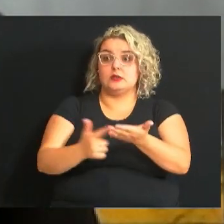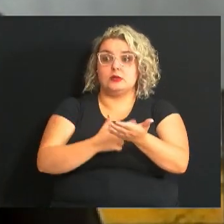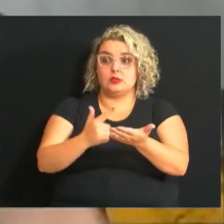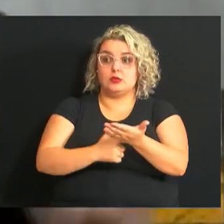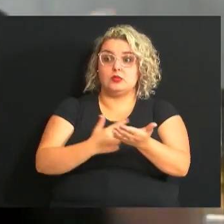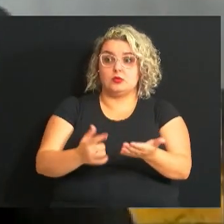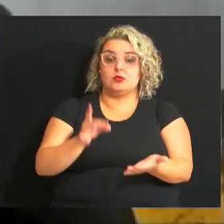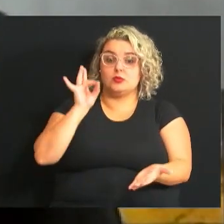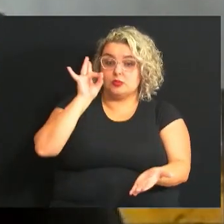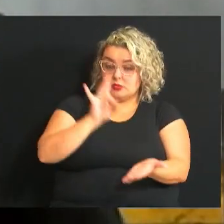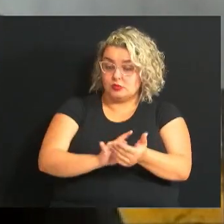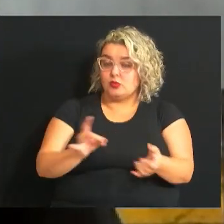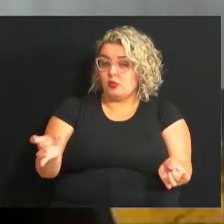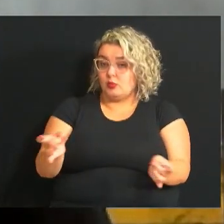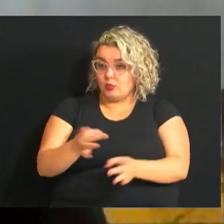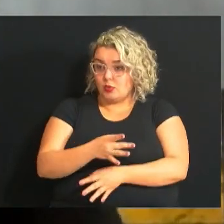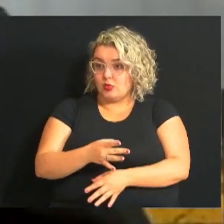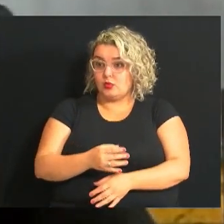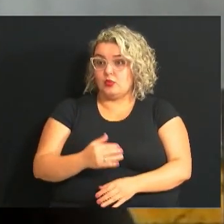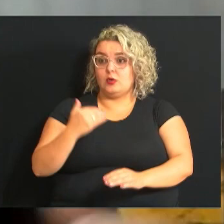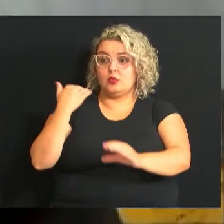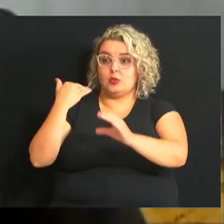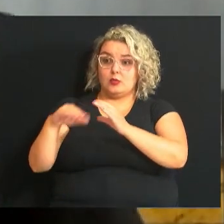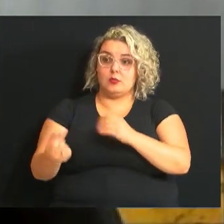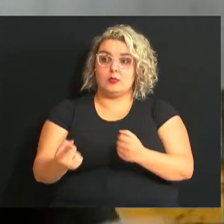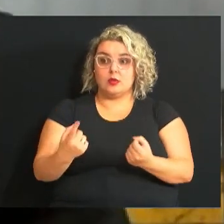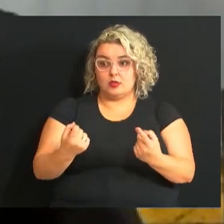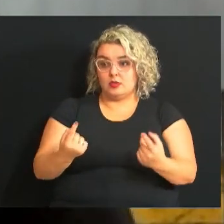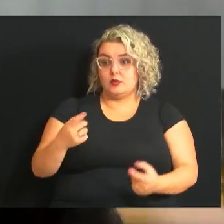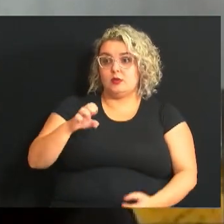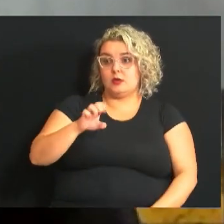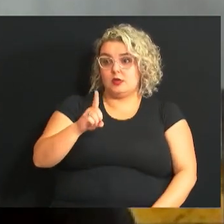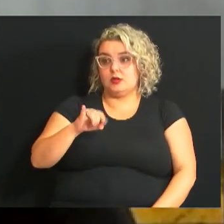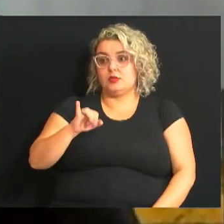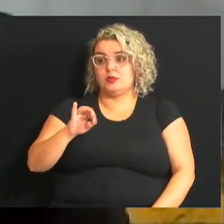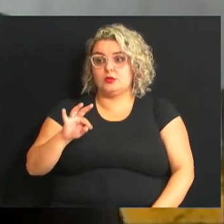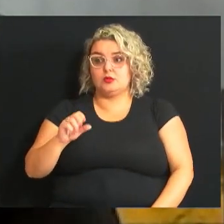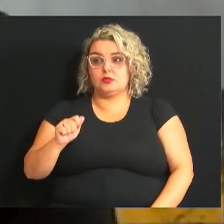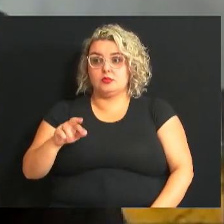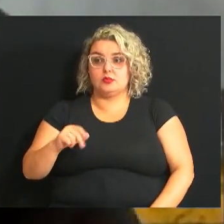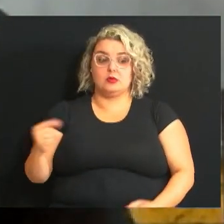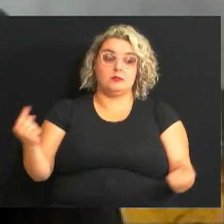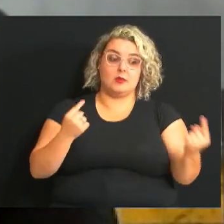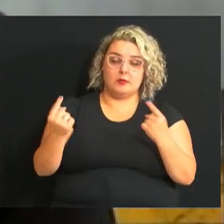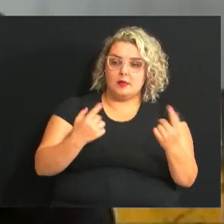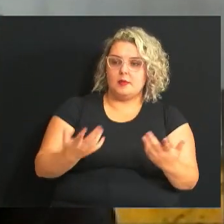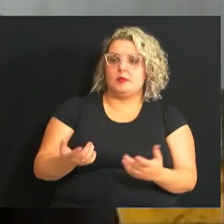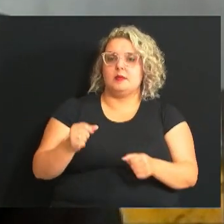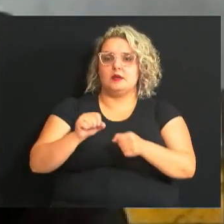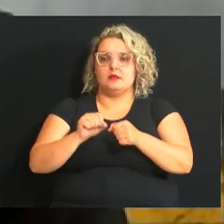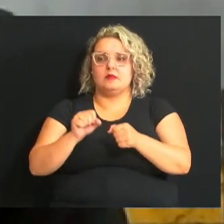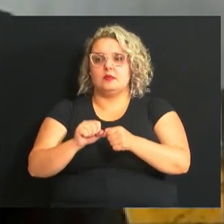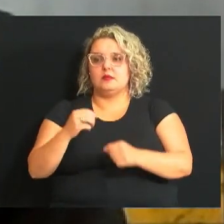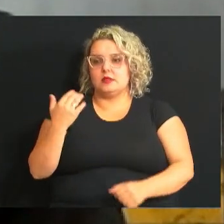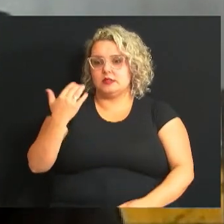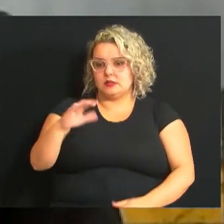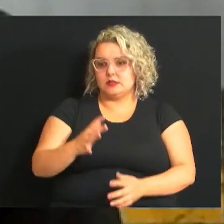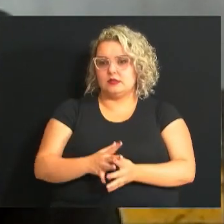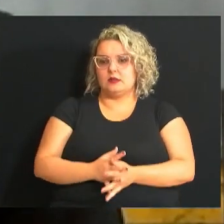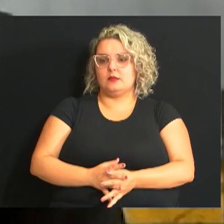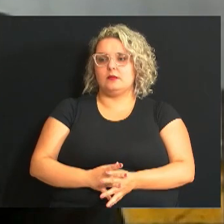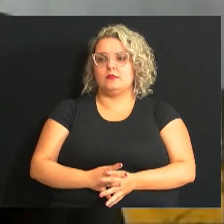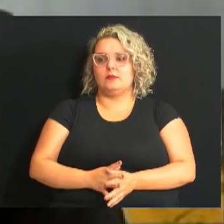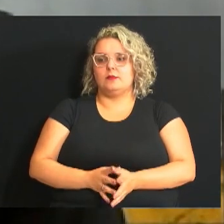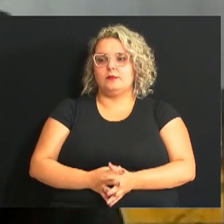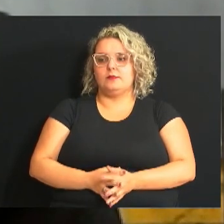pronto, e eu mandei para algumas editoras, várias editoras vieram atrás de mim para a gente estar fazendo esse lançamento, né?